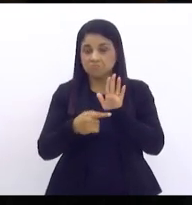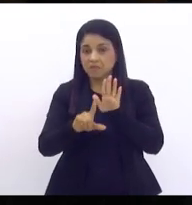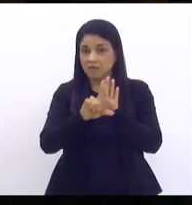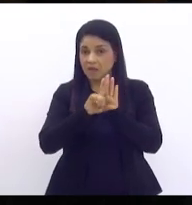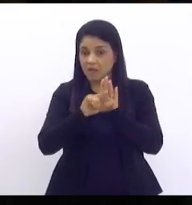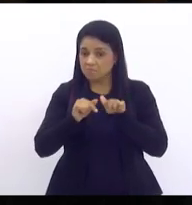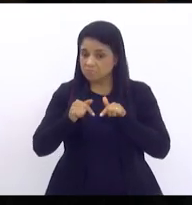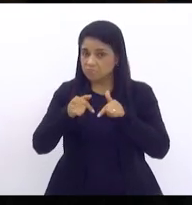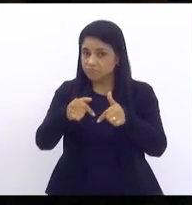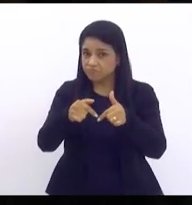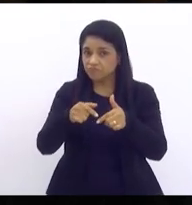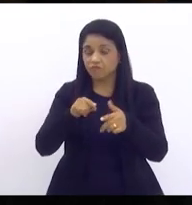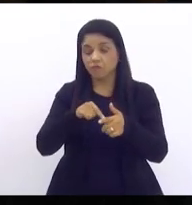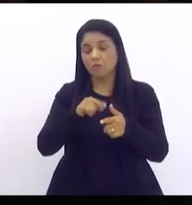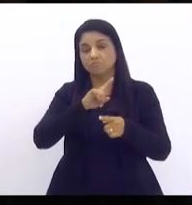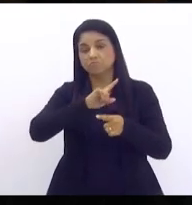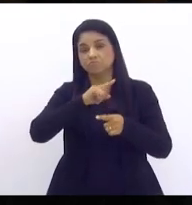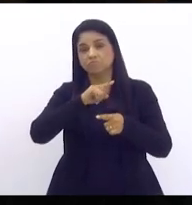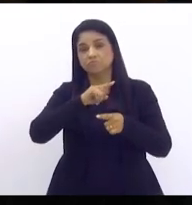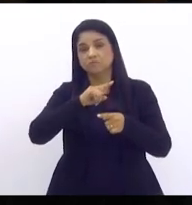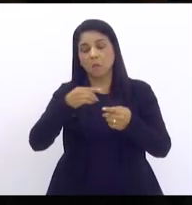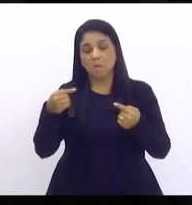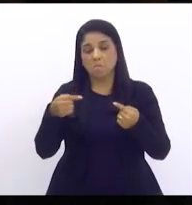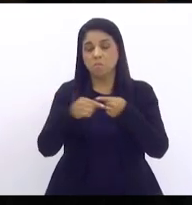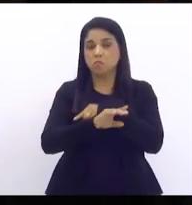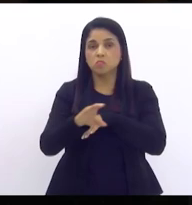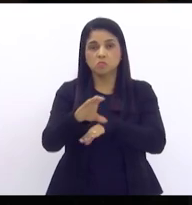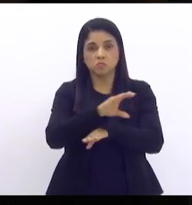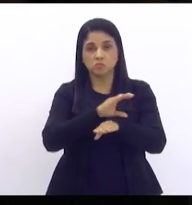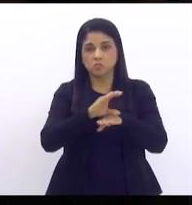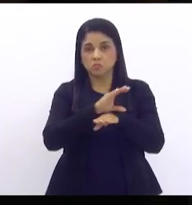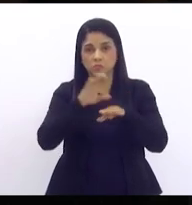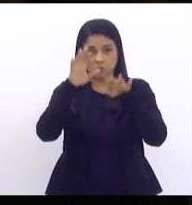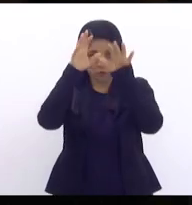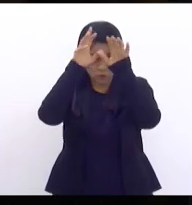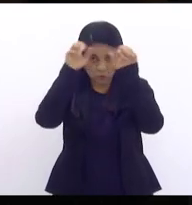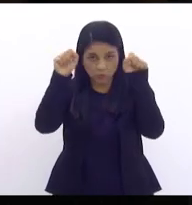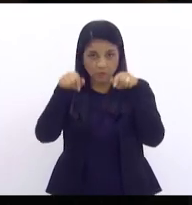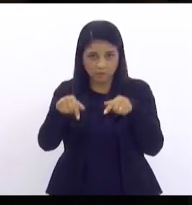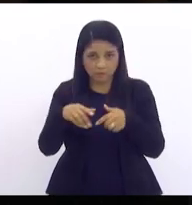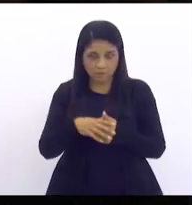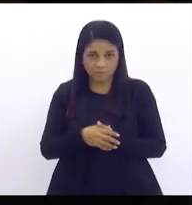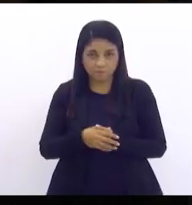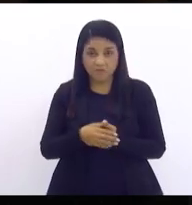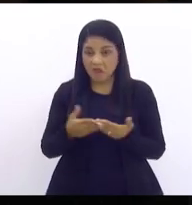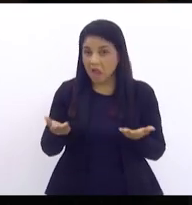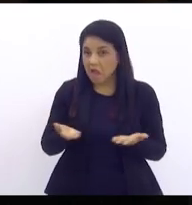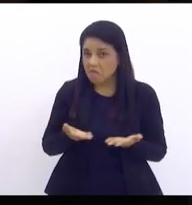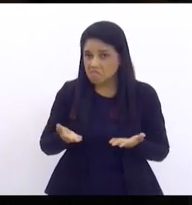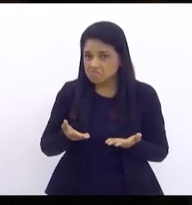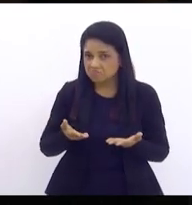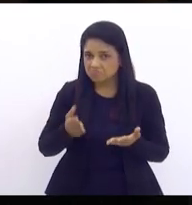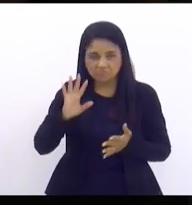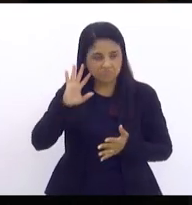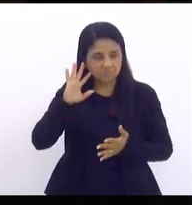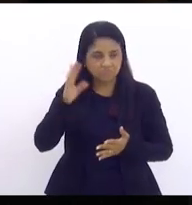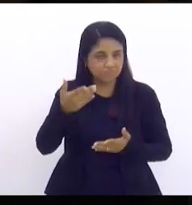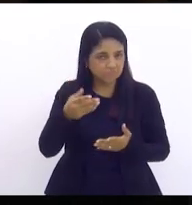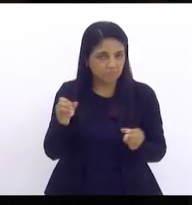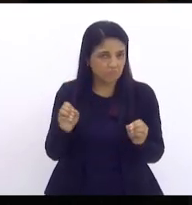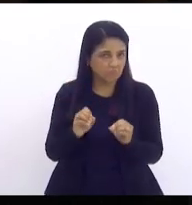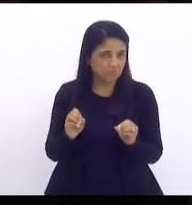declarada de inconstitucionais pelo Supremo, mas até agora não tomou essa